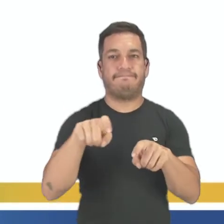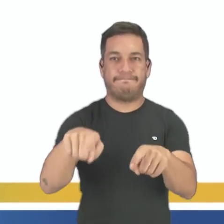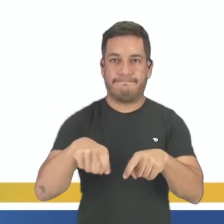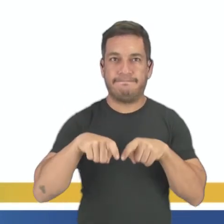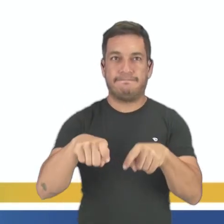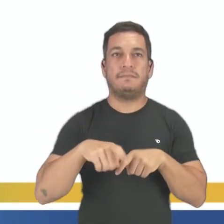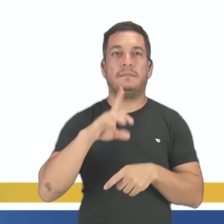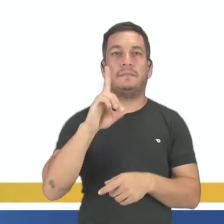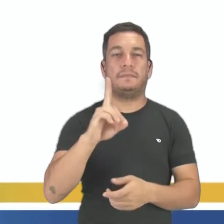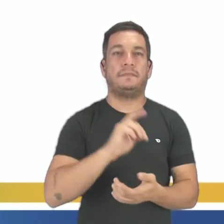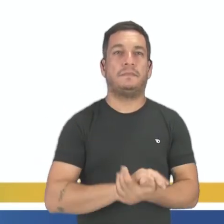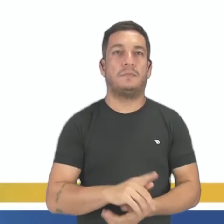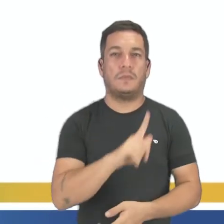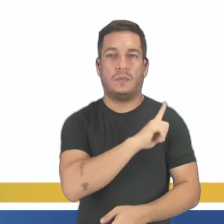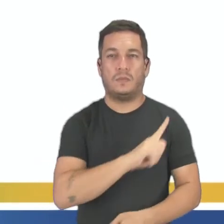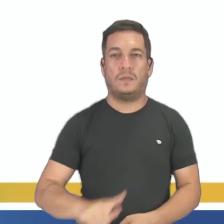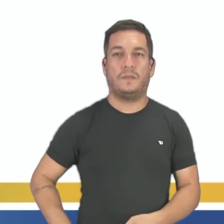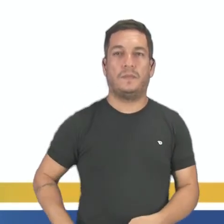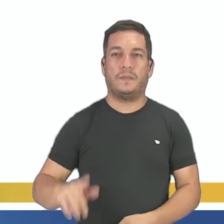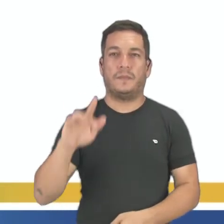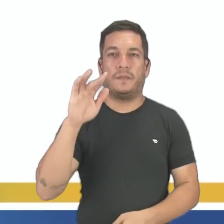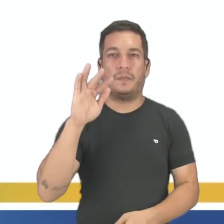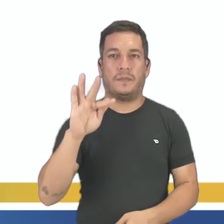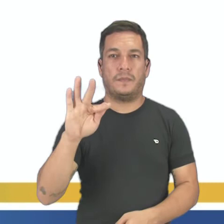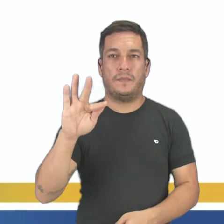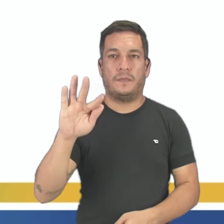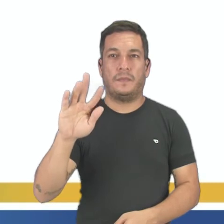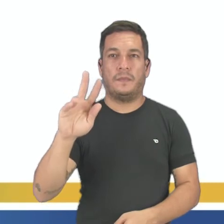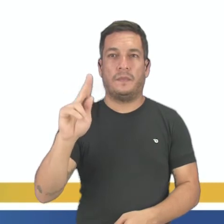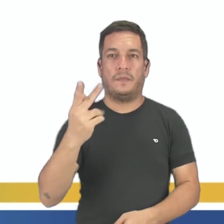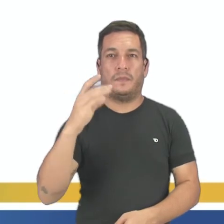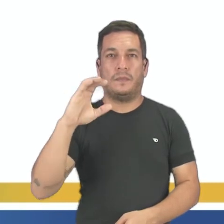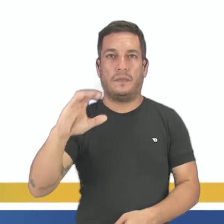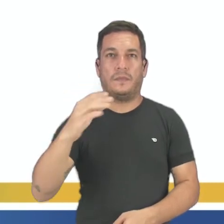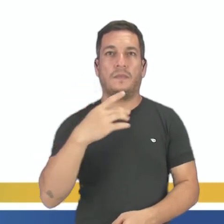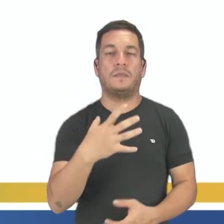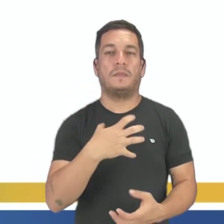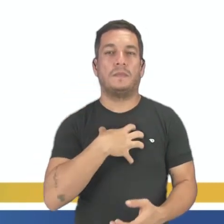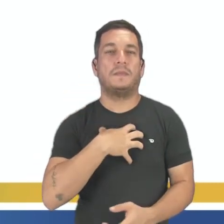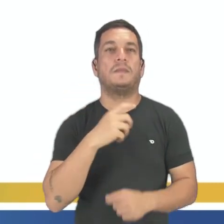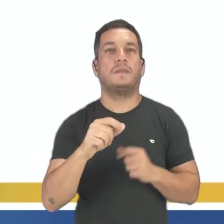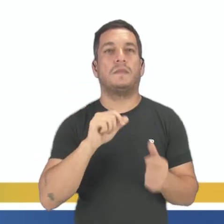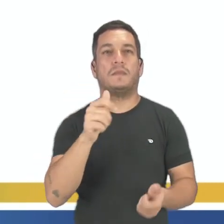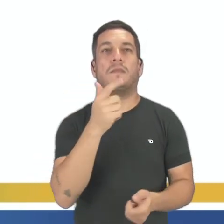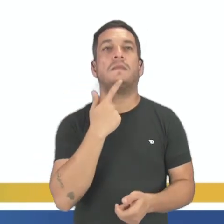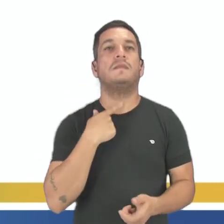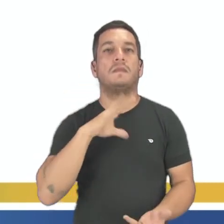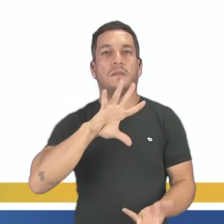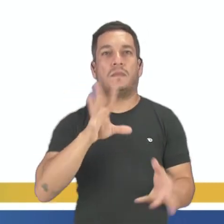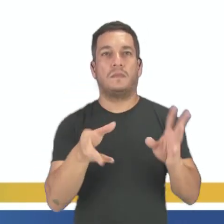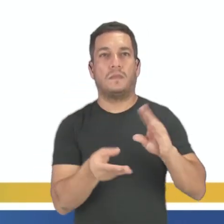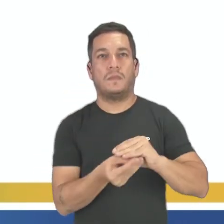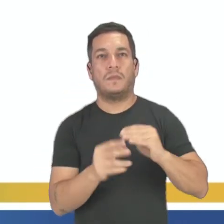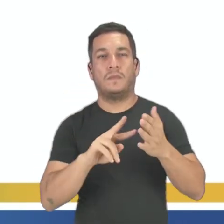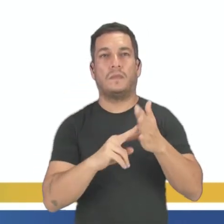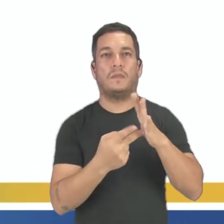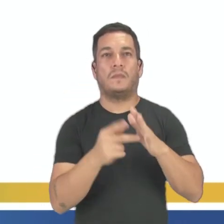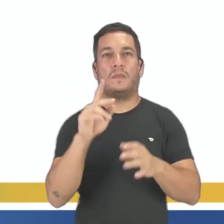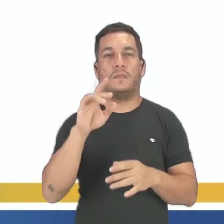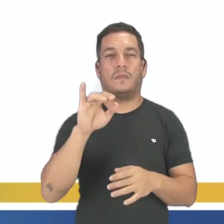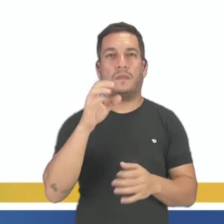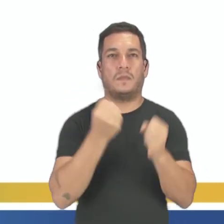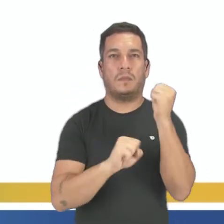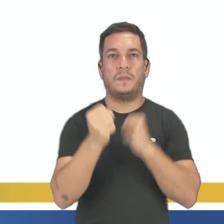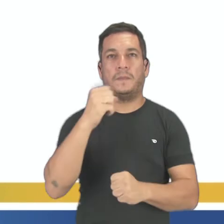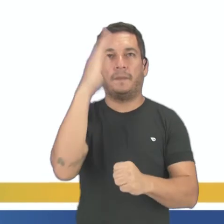D. Pelo governo de Fernando Henrique Cardoso, que sentiu a necessidade de transformar o parque industrial brasileiro para atender